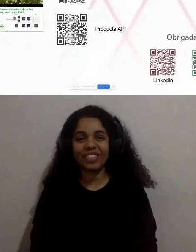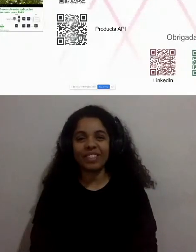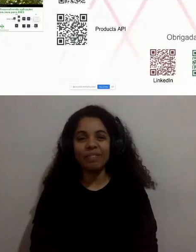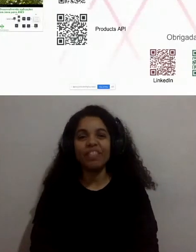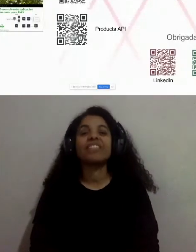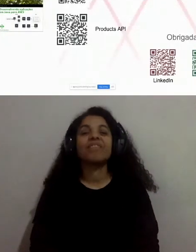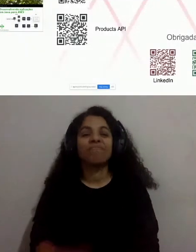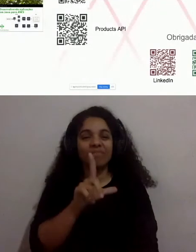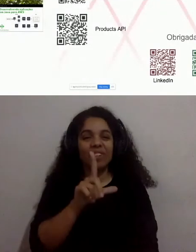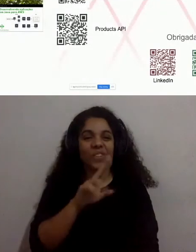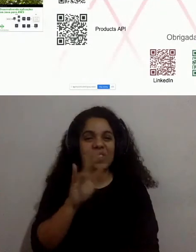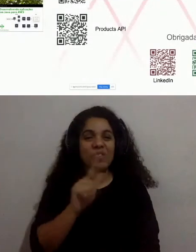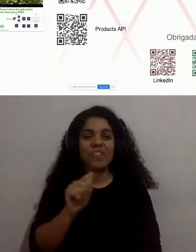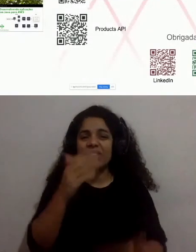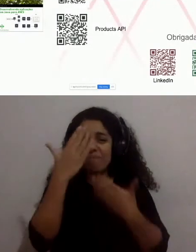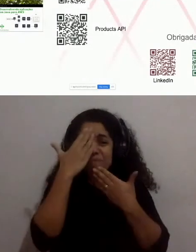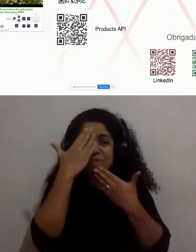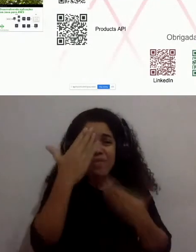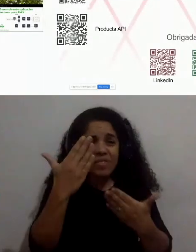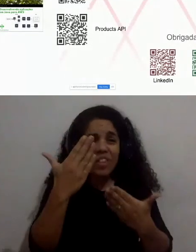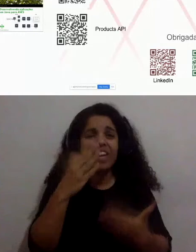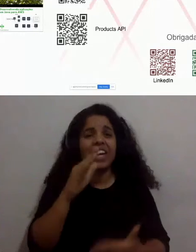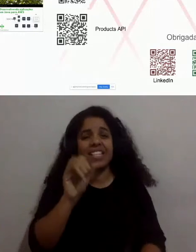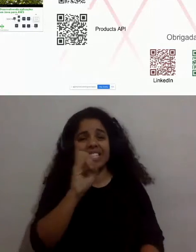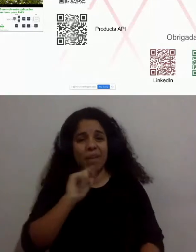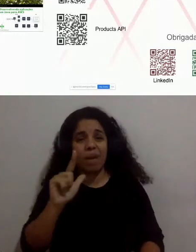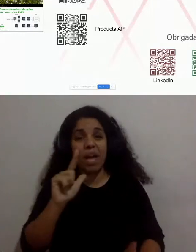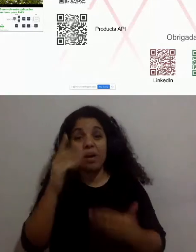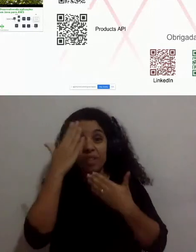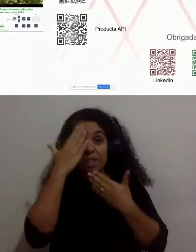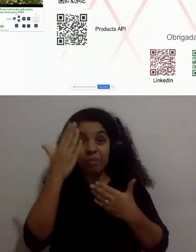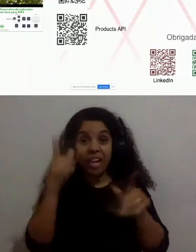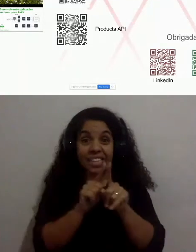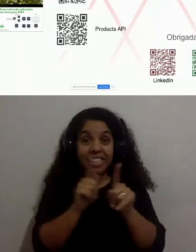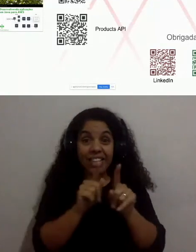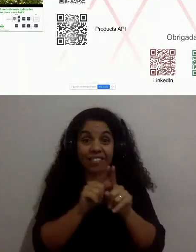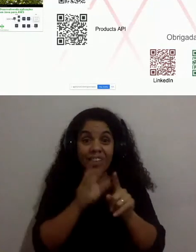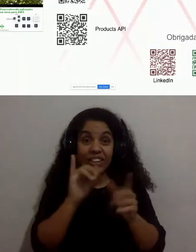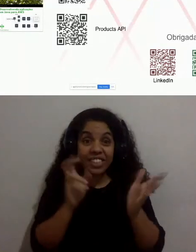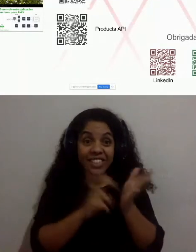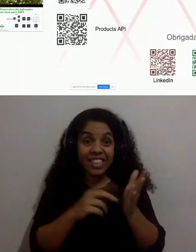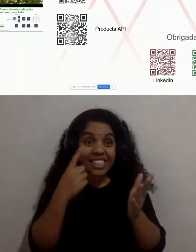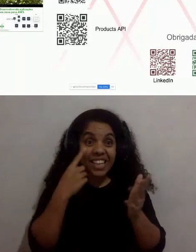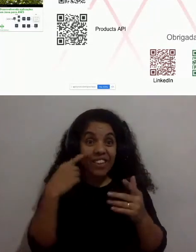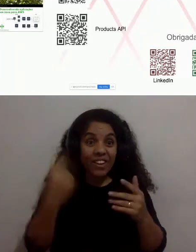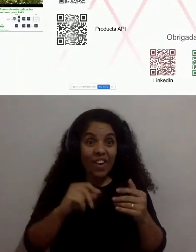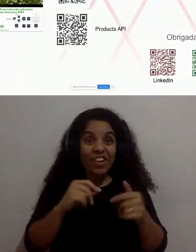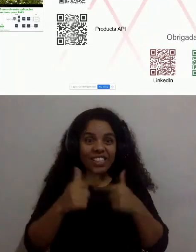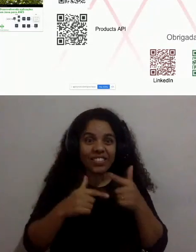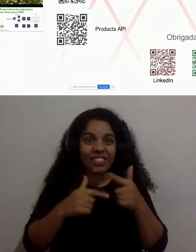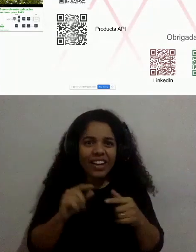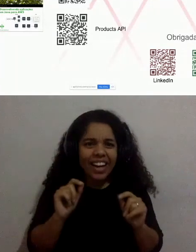Muito obrigada, Isabel. Obrigada também. De 8 da manhã. Você virou pior, você viu?